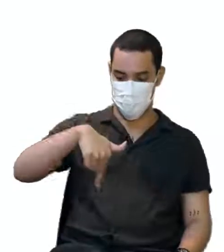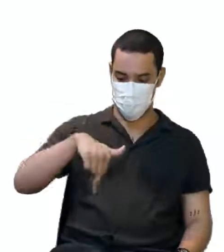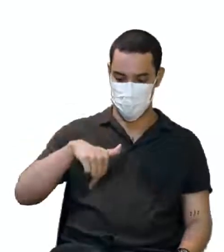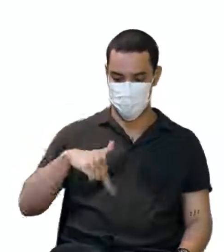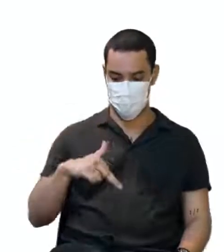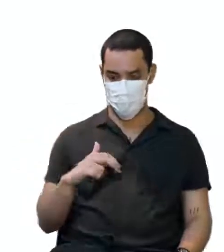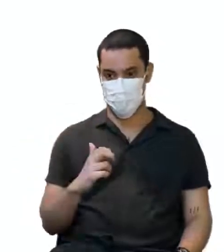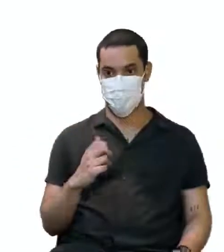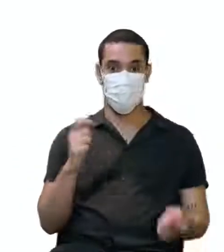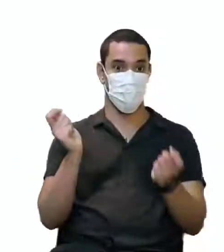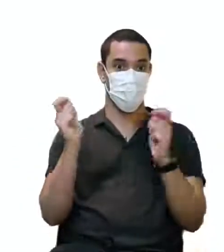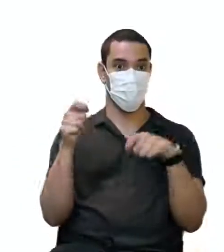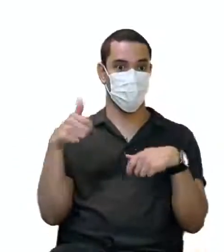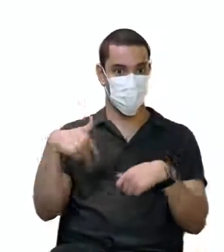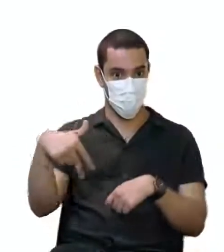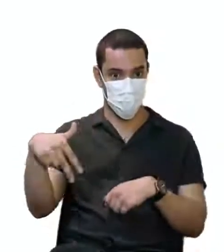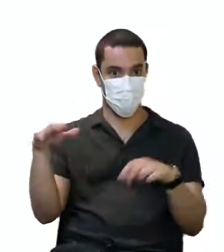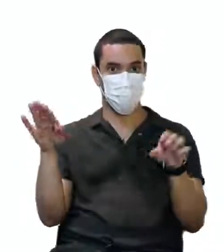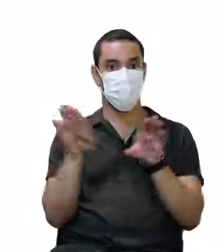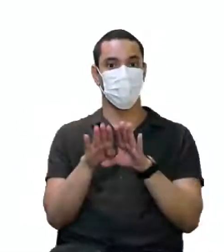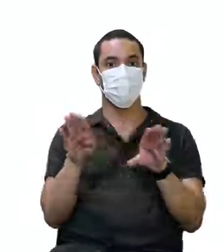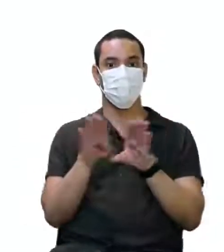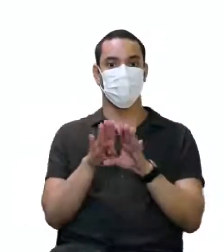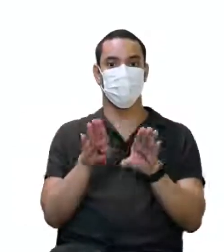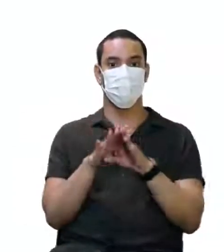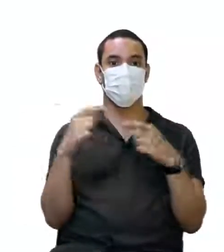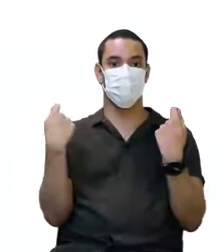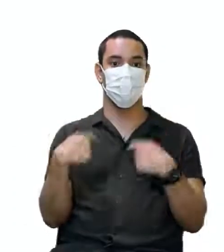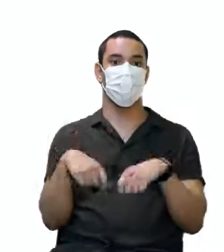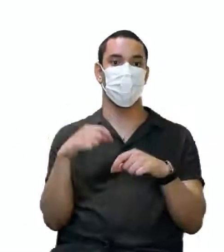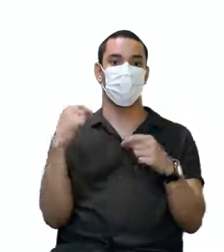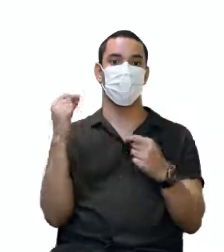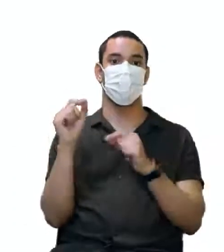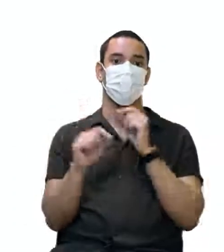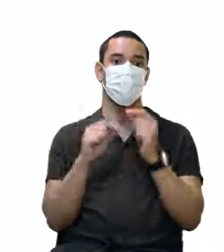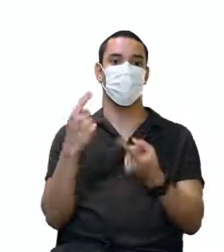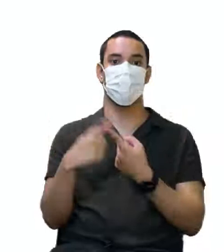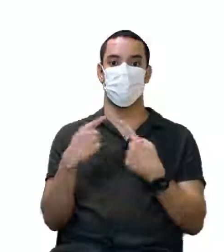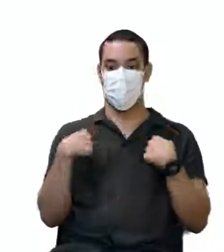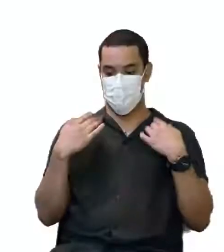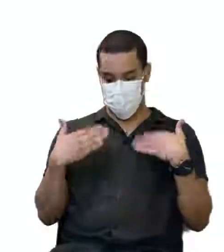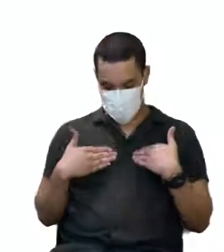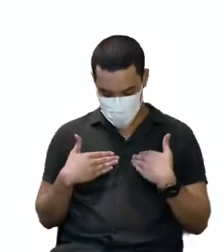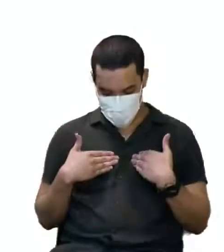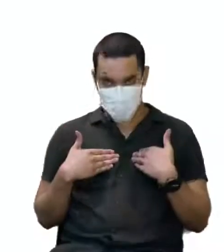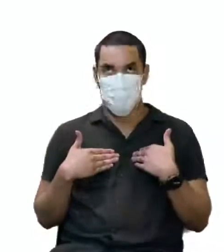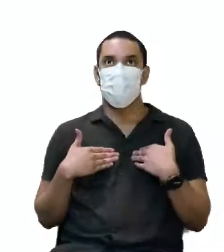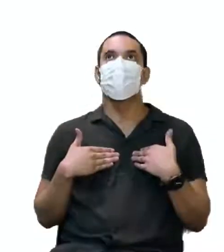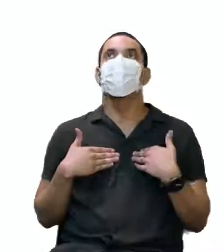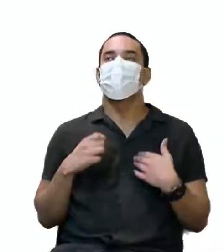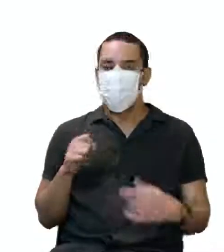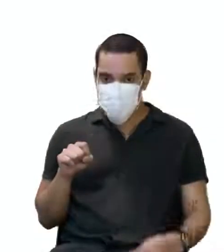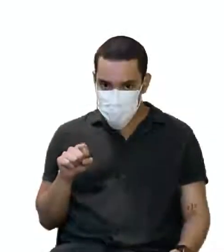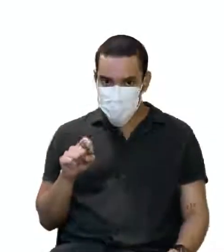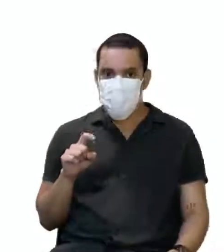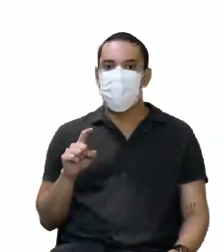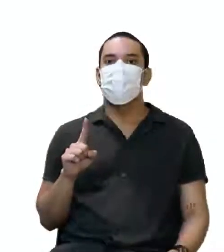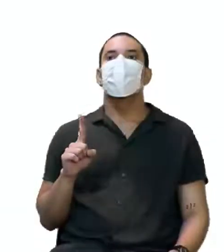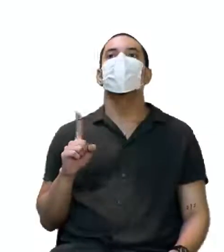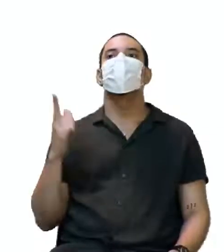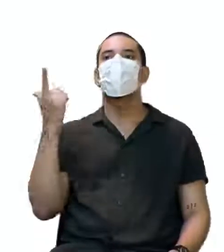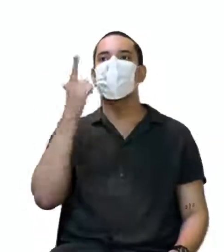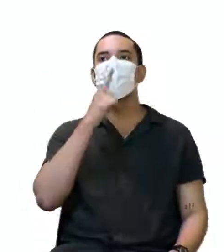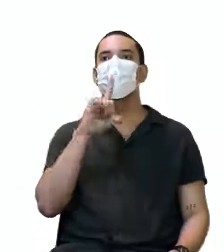poder fazer os seus deslocamentos. E isso também foi uma necessidade, porque quando eles erguiam o corpo, eles conseguiam